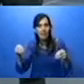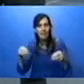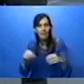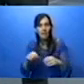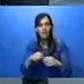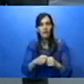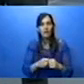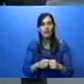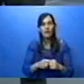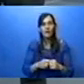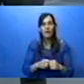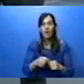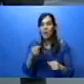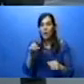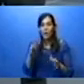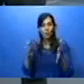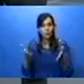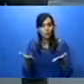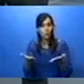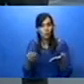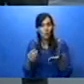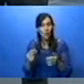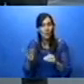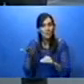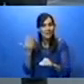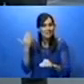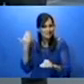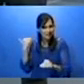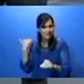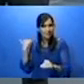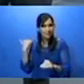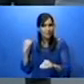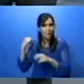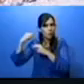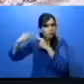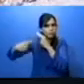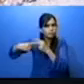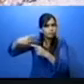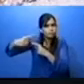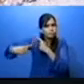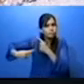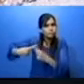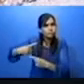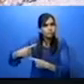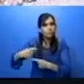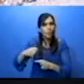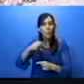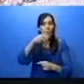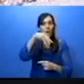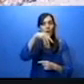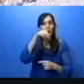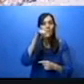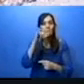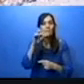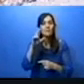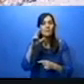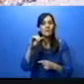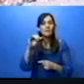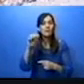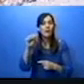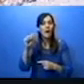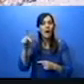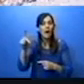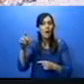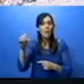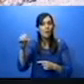os miriápodos atuais, mas os ancestrais desses miriápodos. Atualmente, miriápodos, nós temos dois grupos,